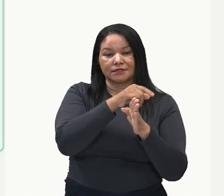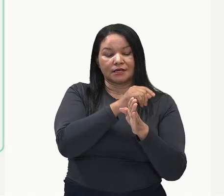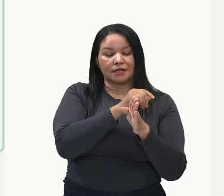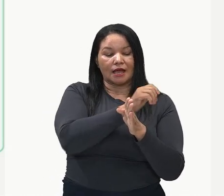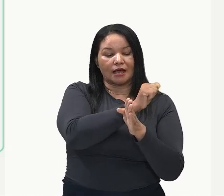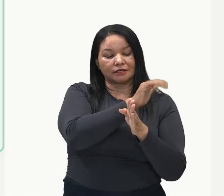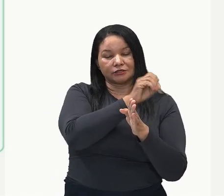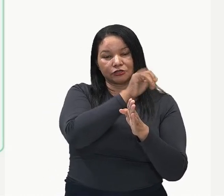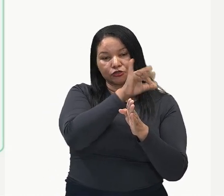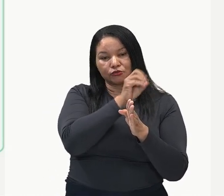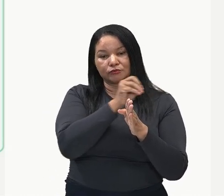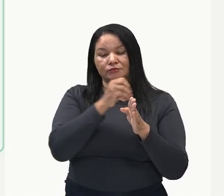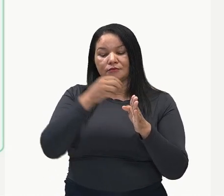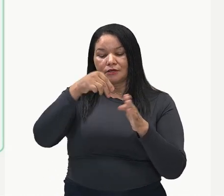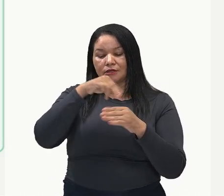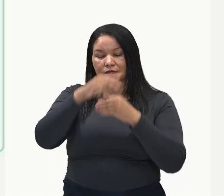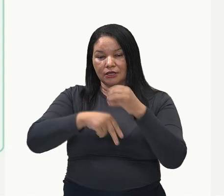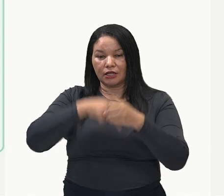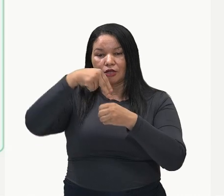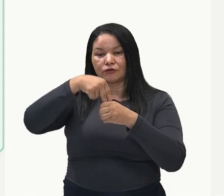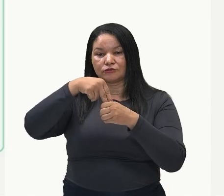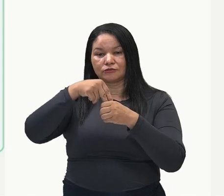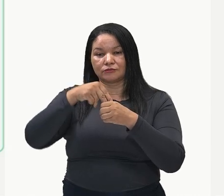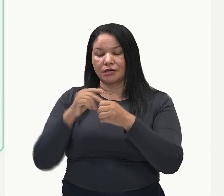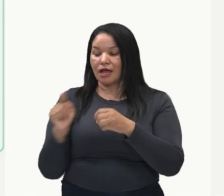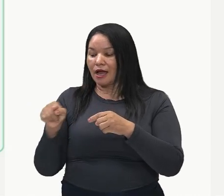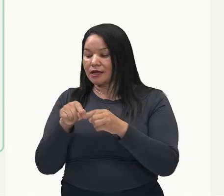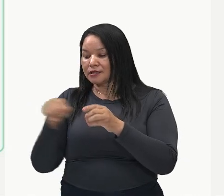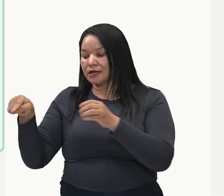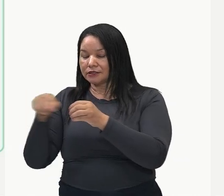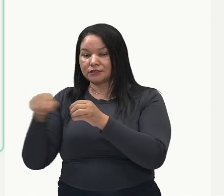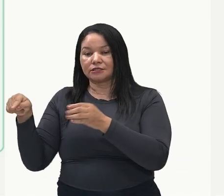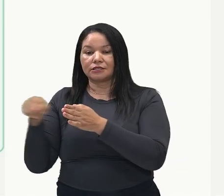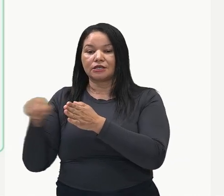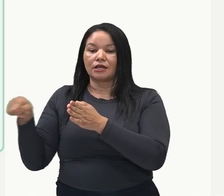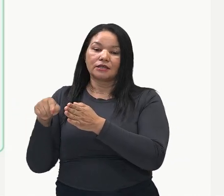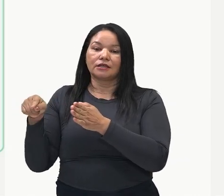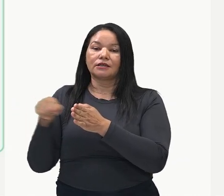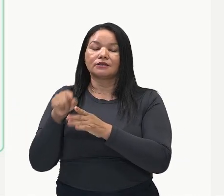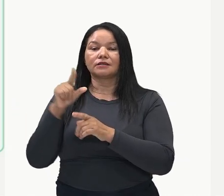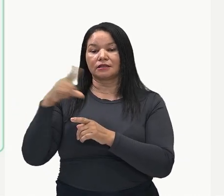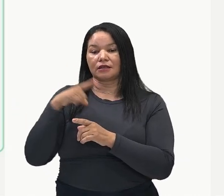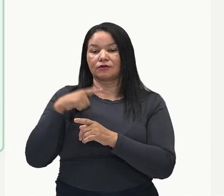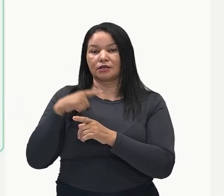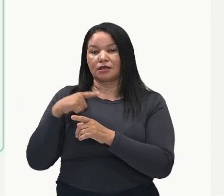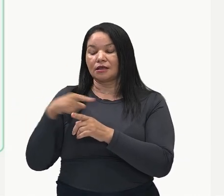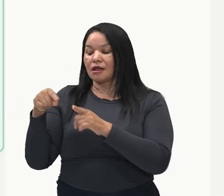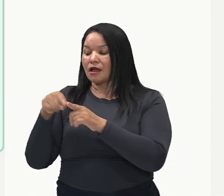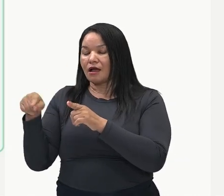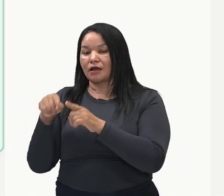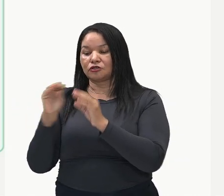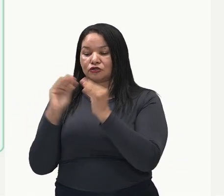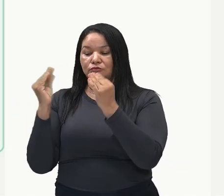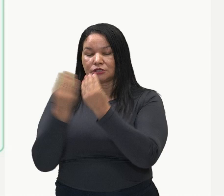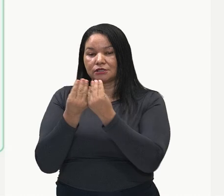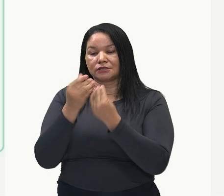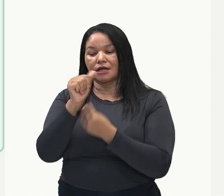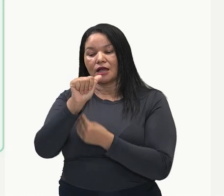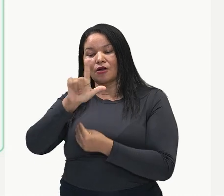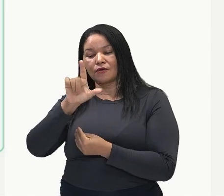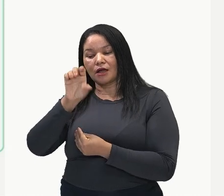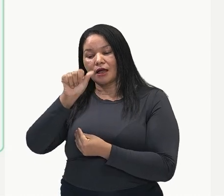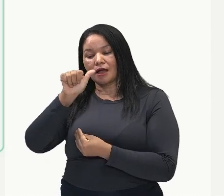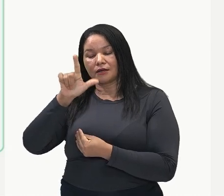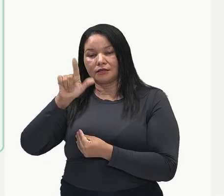que é básico. Na direção oposta, aqui da direita, nós temos as substâncias alcalinas. As